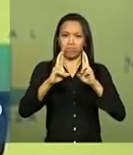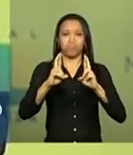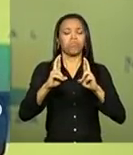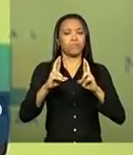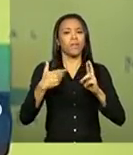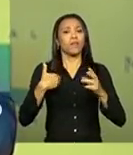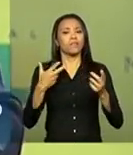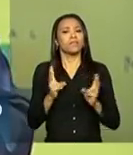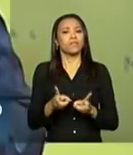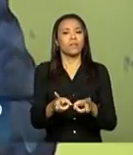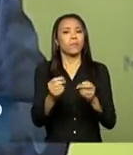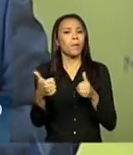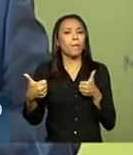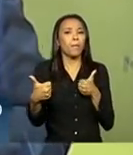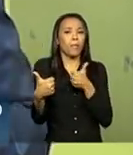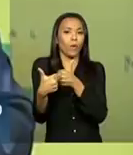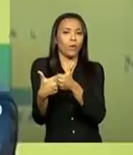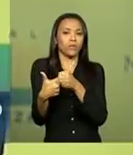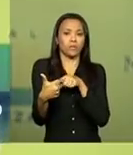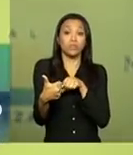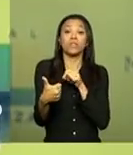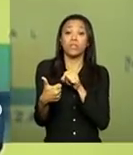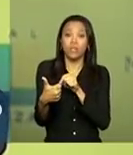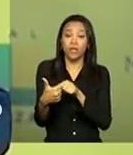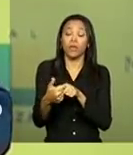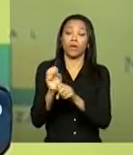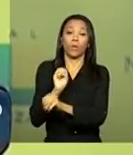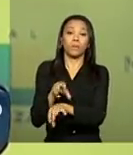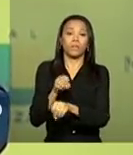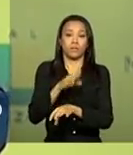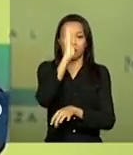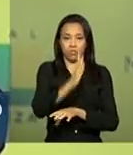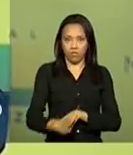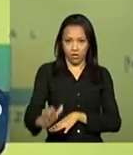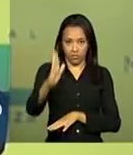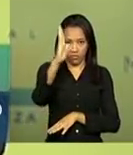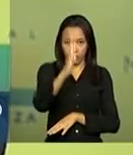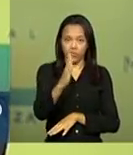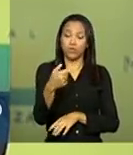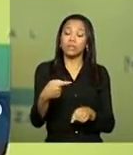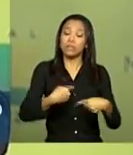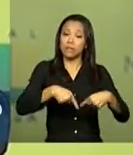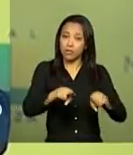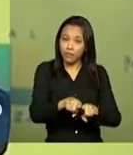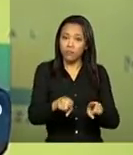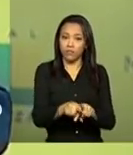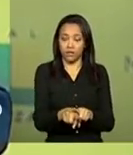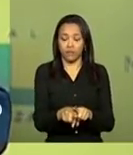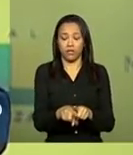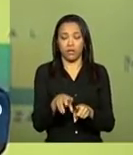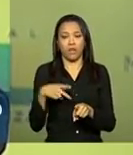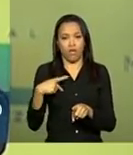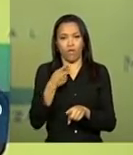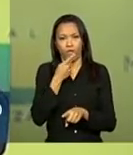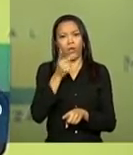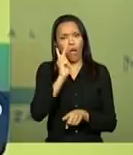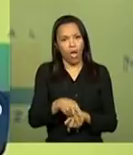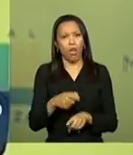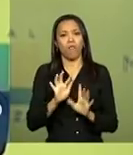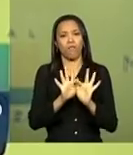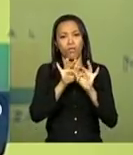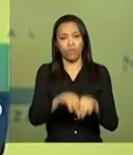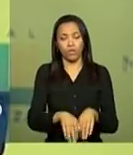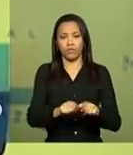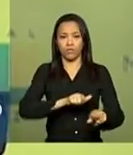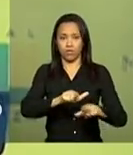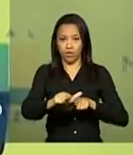uma aproximação muito grande com a educação do país. Também considero que é um encerramento de um ciclo